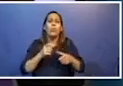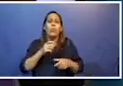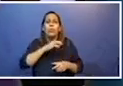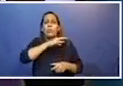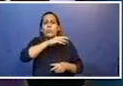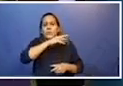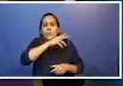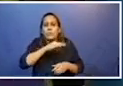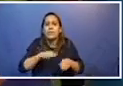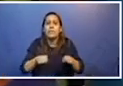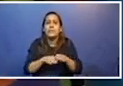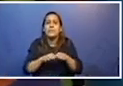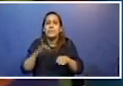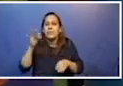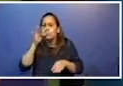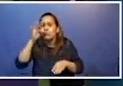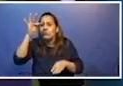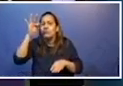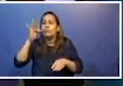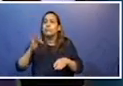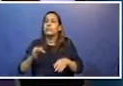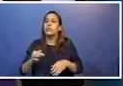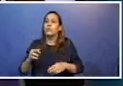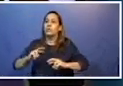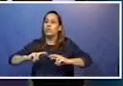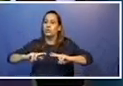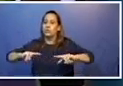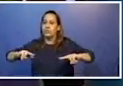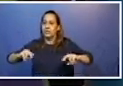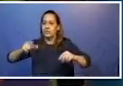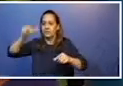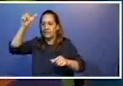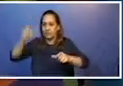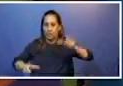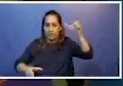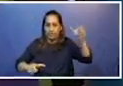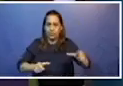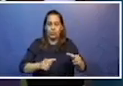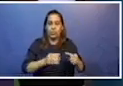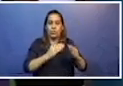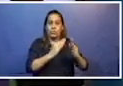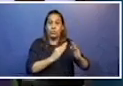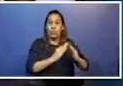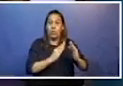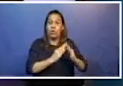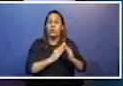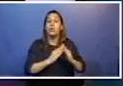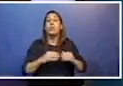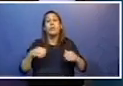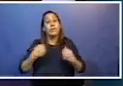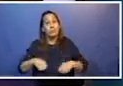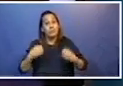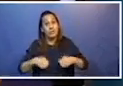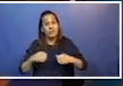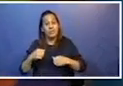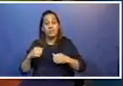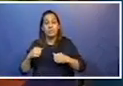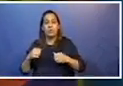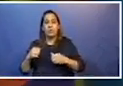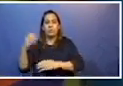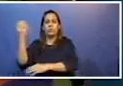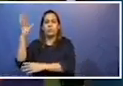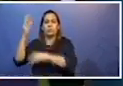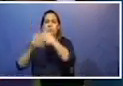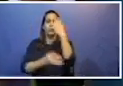e a flora. Em vários deles existem pessoas que moram na região e dependem da natureza ali local